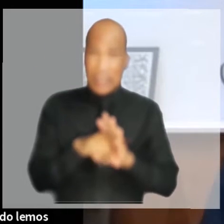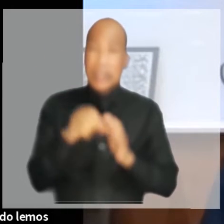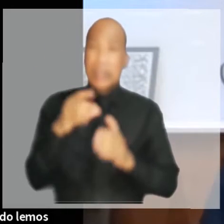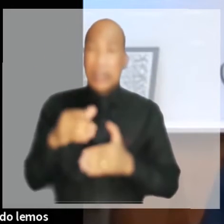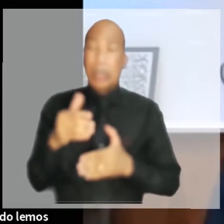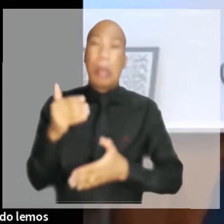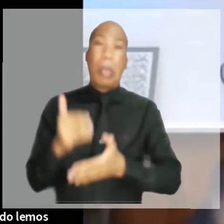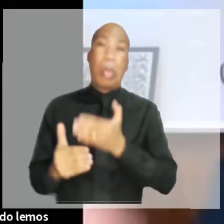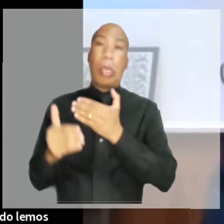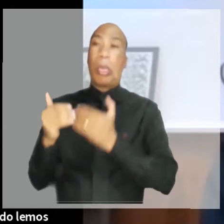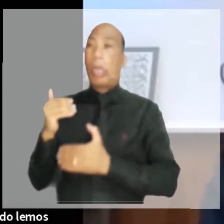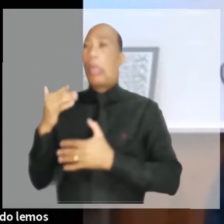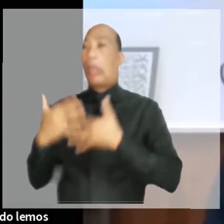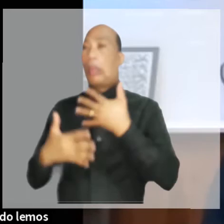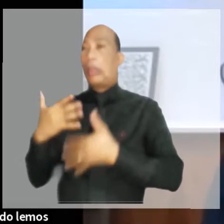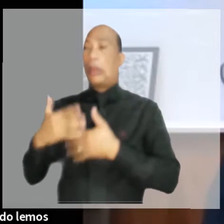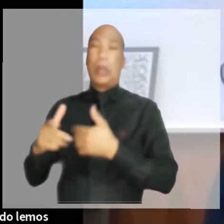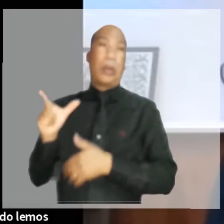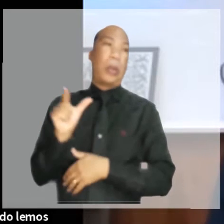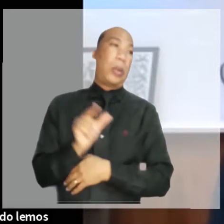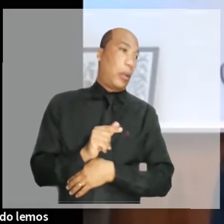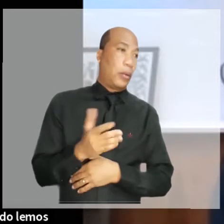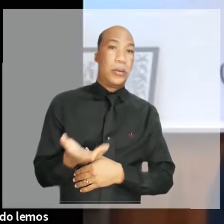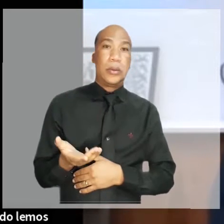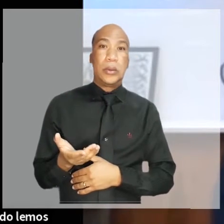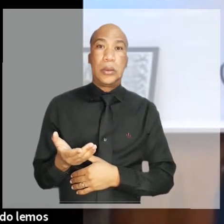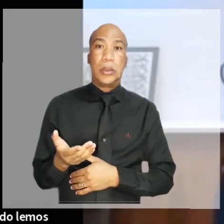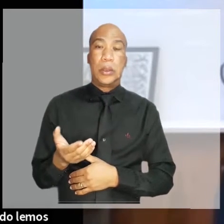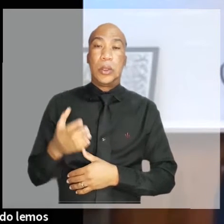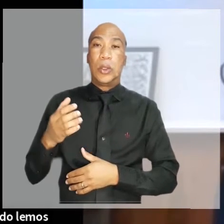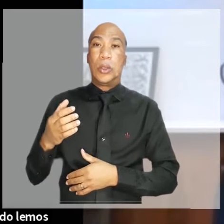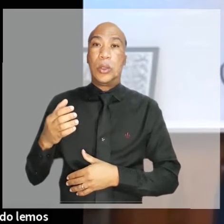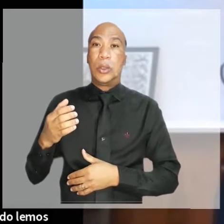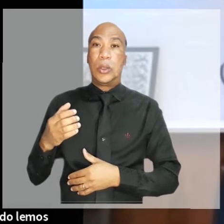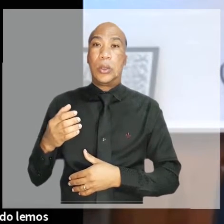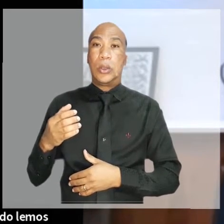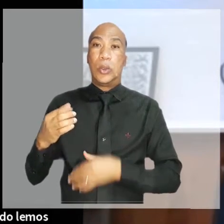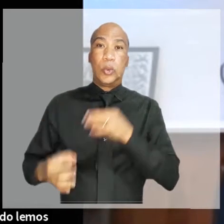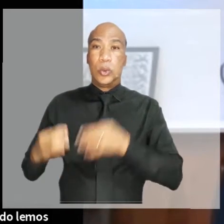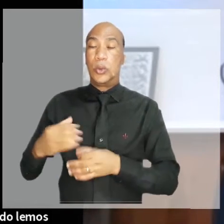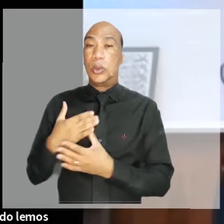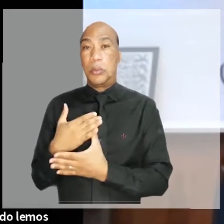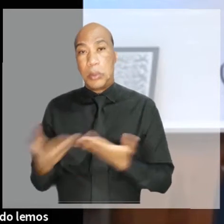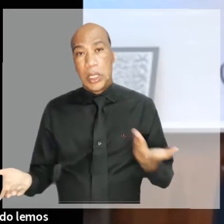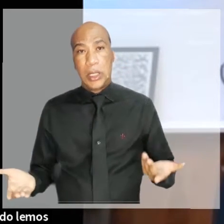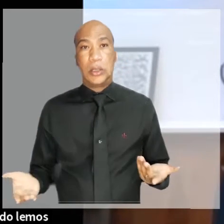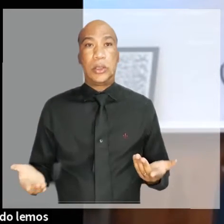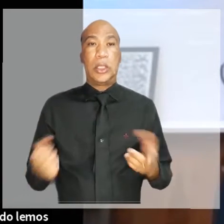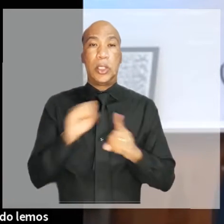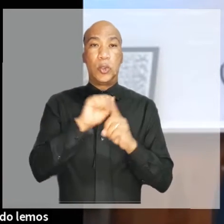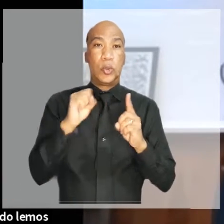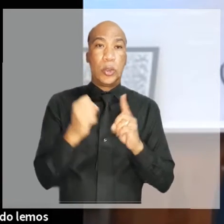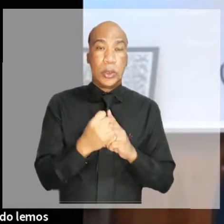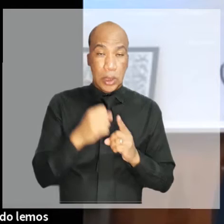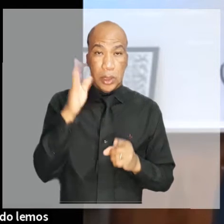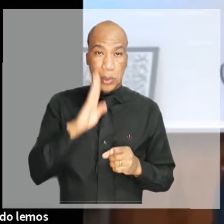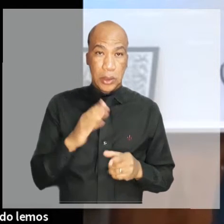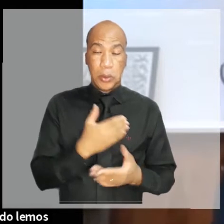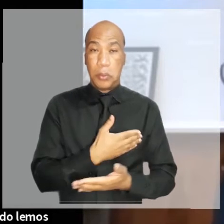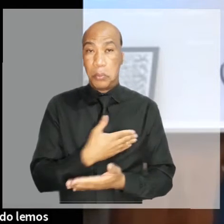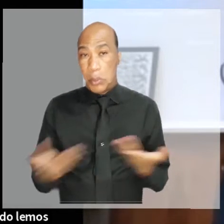e perde, no âmbito aqui do que a gente está discutindo hoje, as possibilidades de inovação. Se a gente restringe